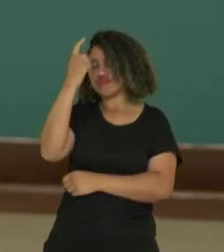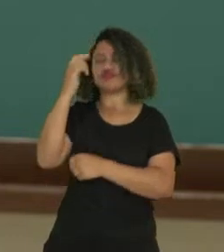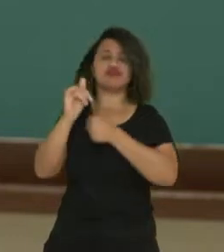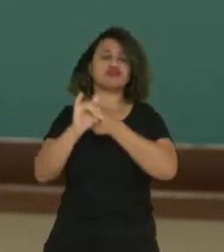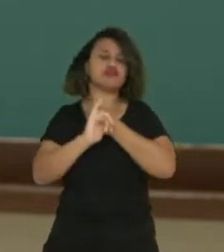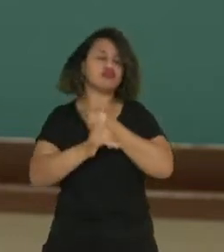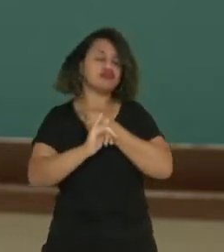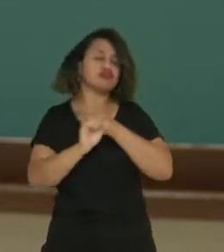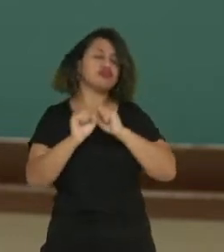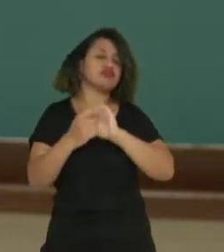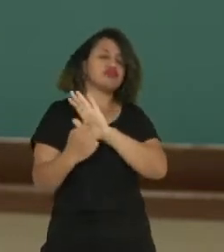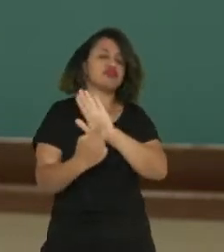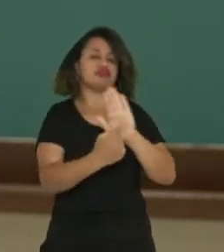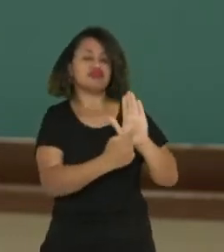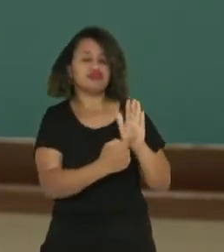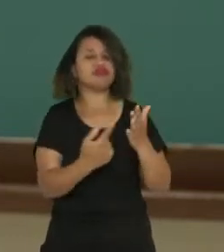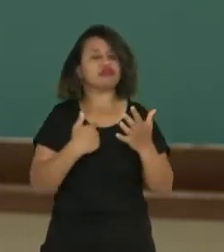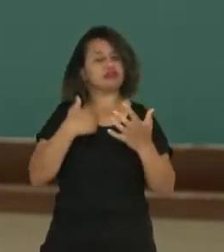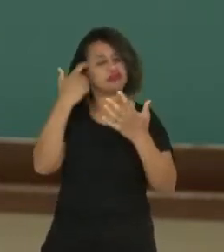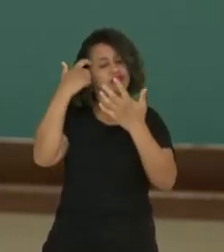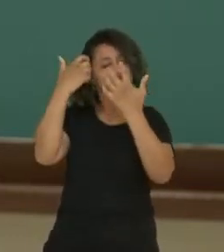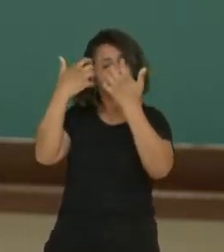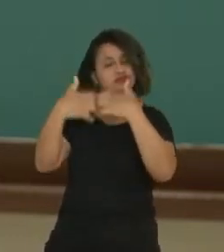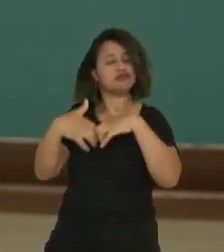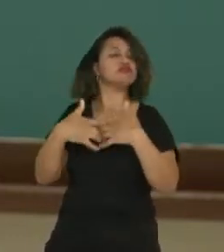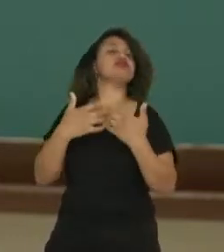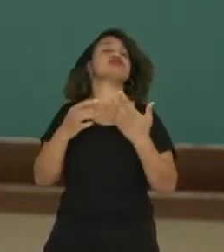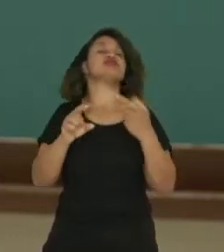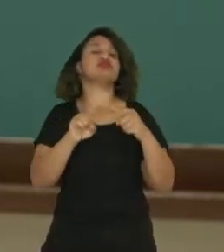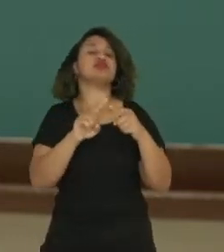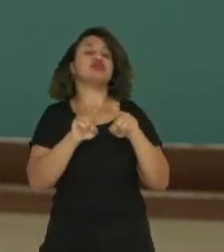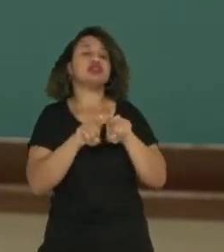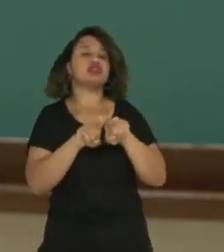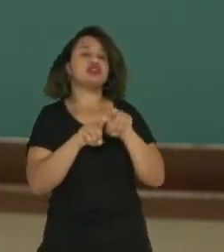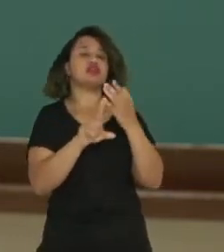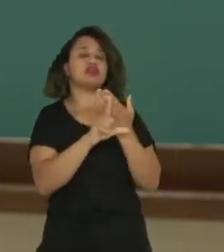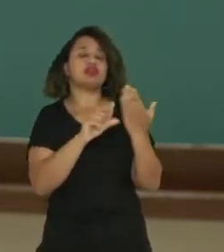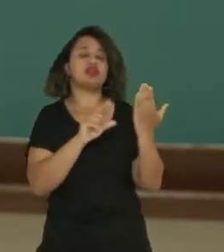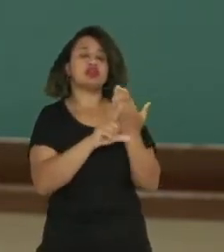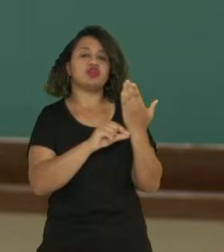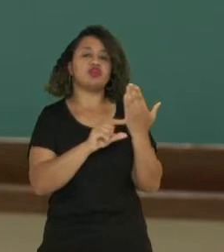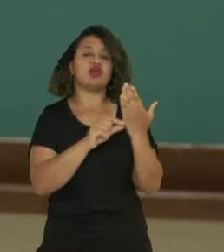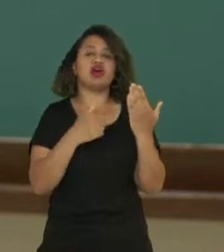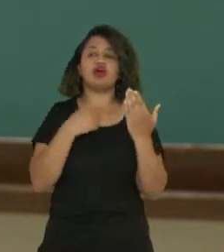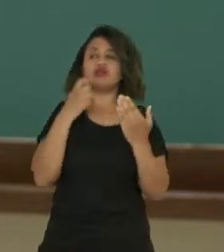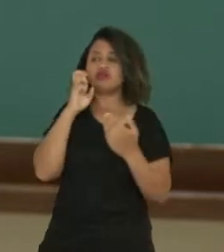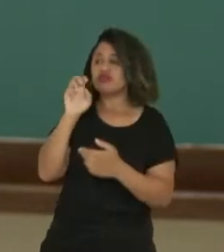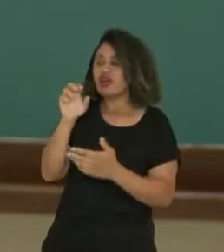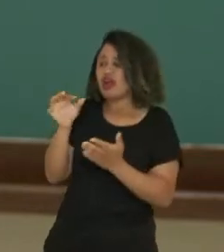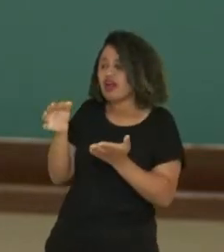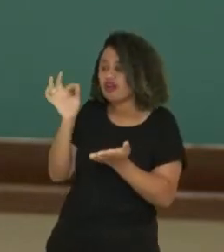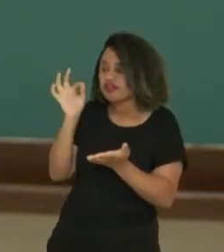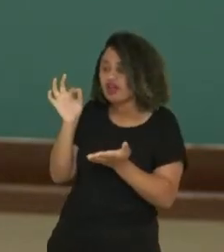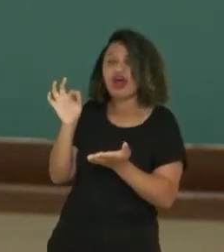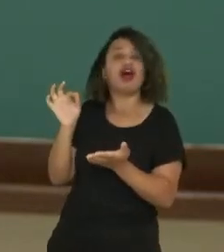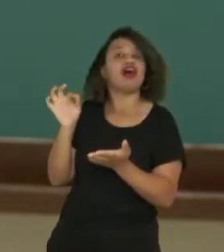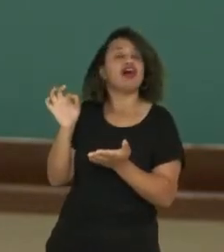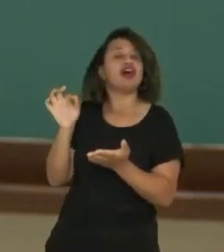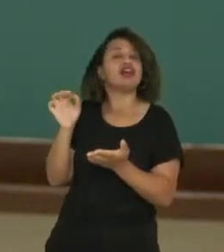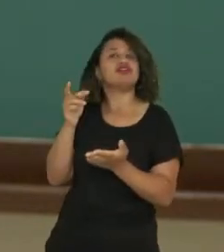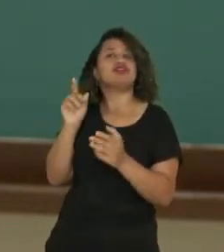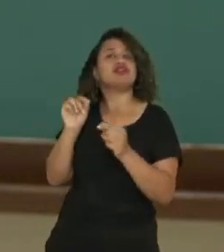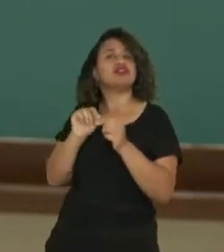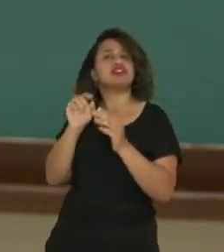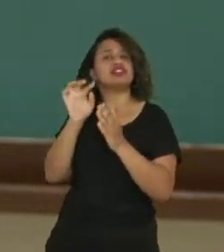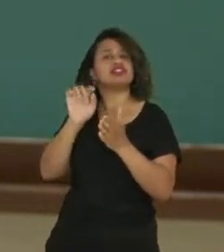ser revelando alguma reflexão, o autor olhou um café, vou fazer uma crônica sobre o tomar